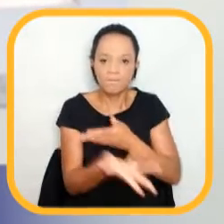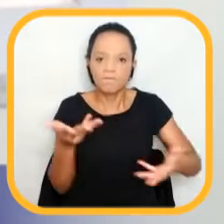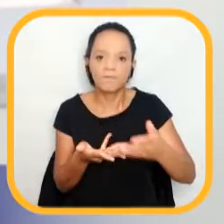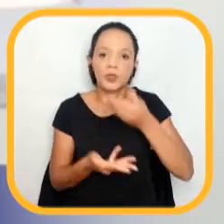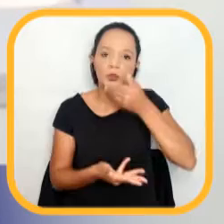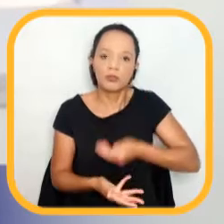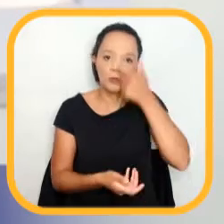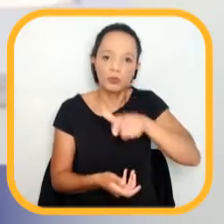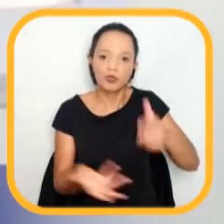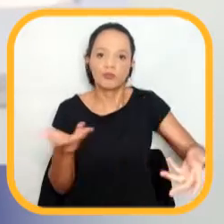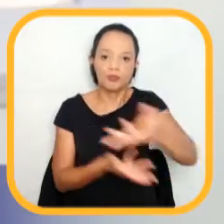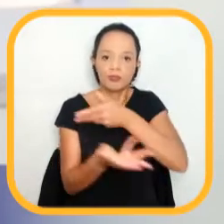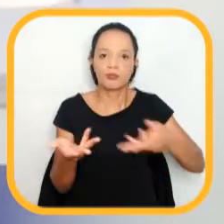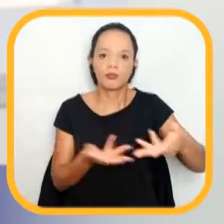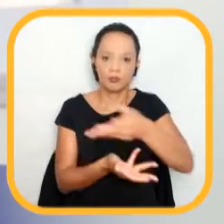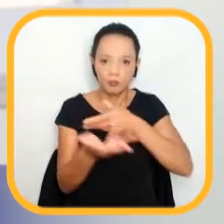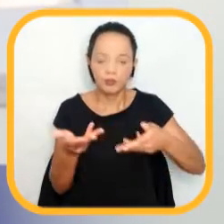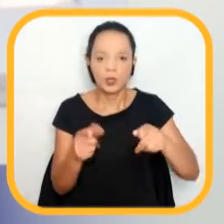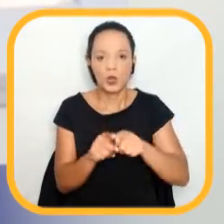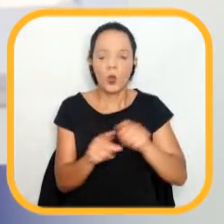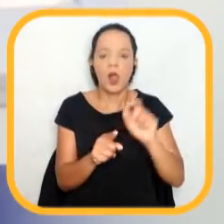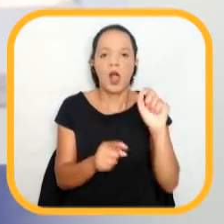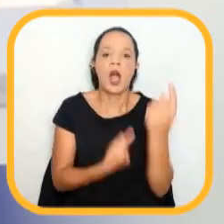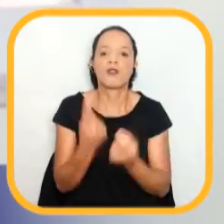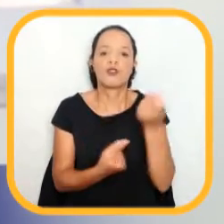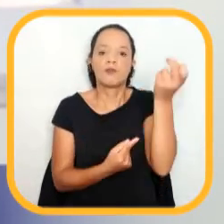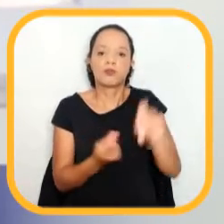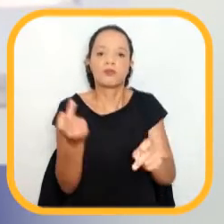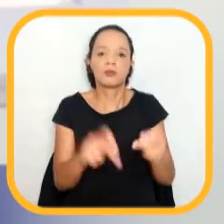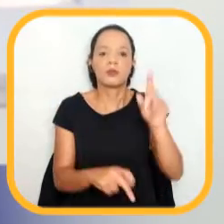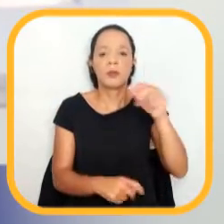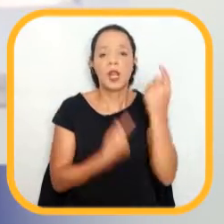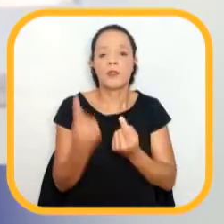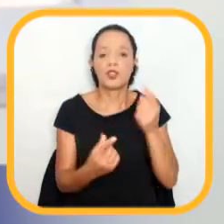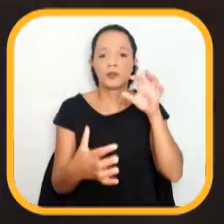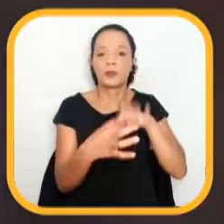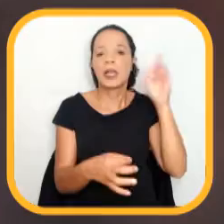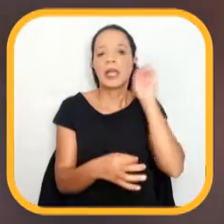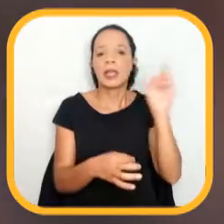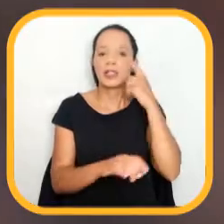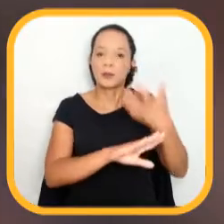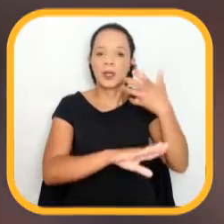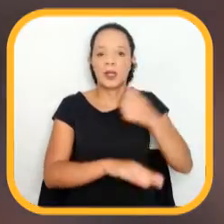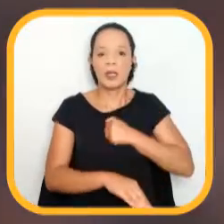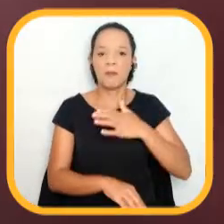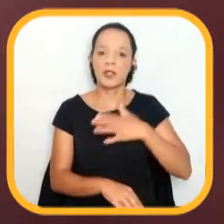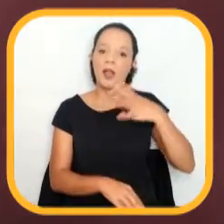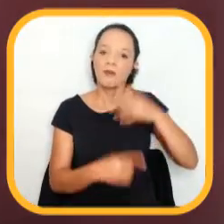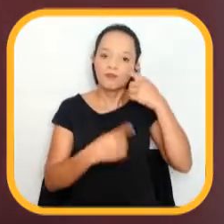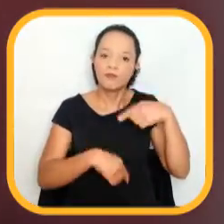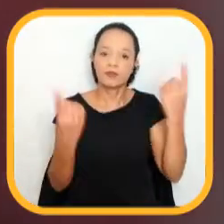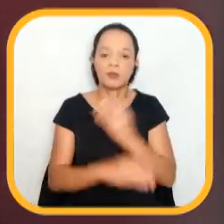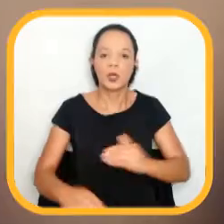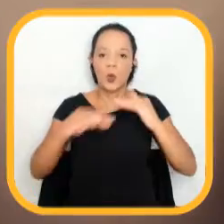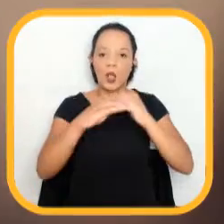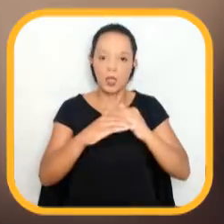as relações e as vivências das pessoas LGBTI, é ainda muito pontual e surge muitas vezes associado a datas muito concretas nas quais as empresas querem